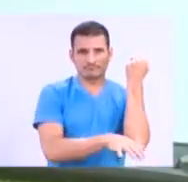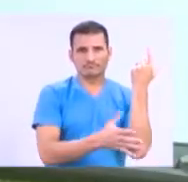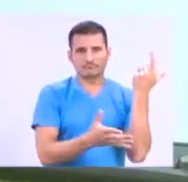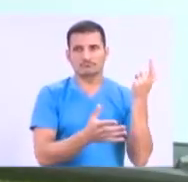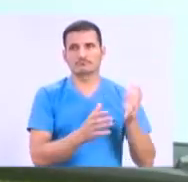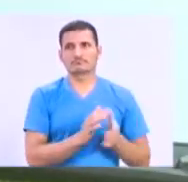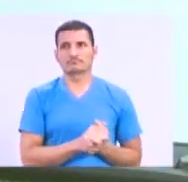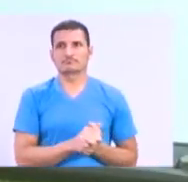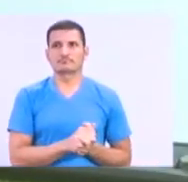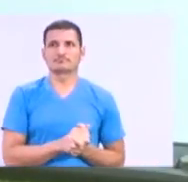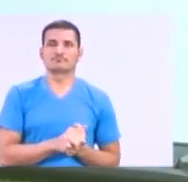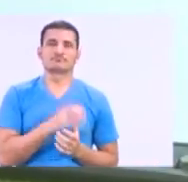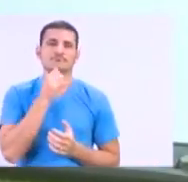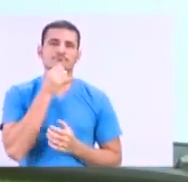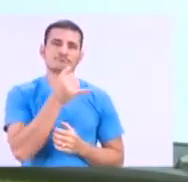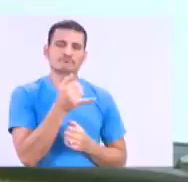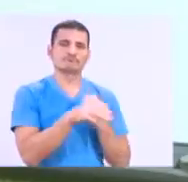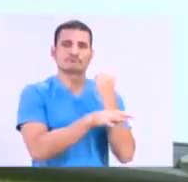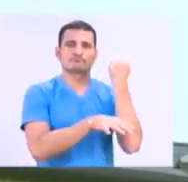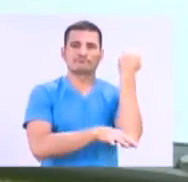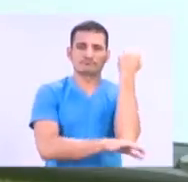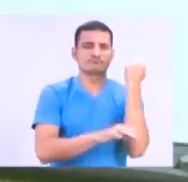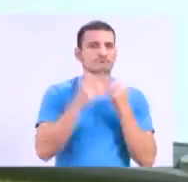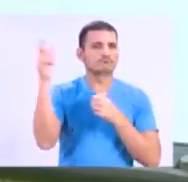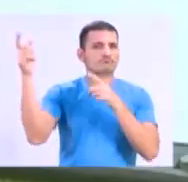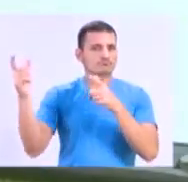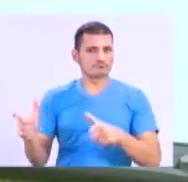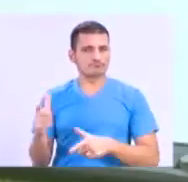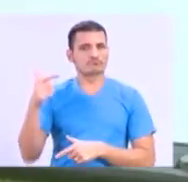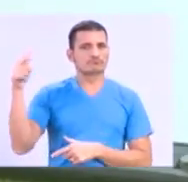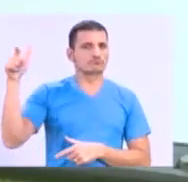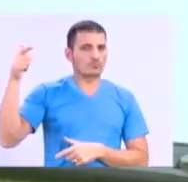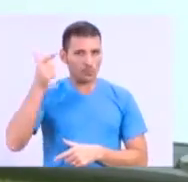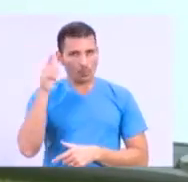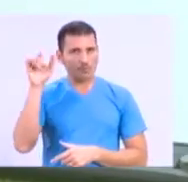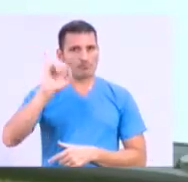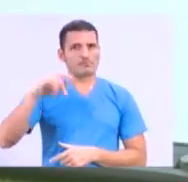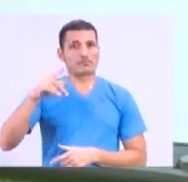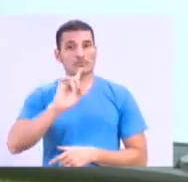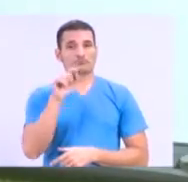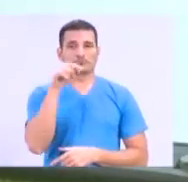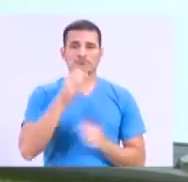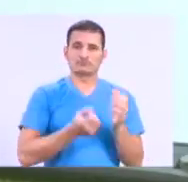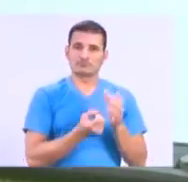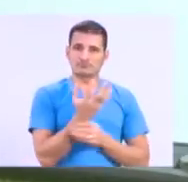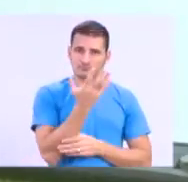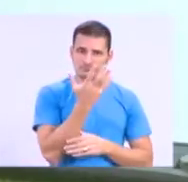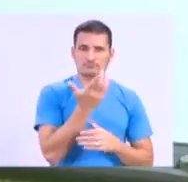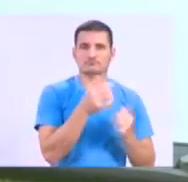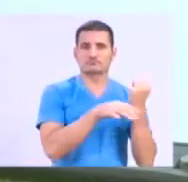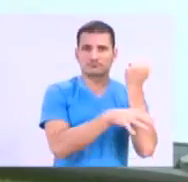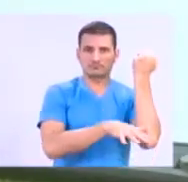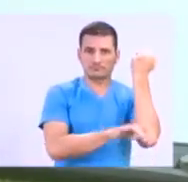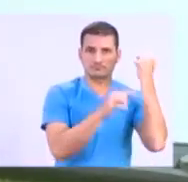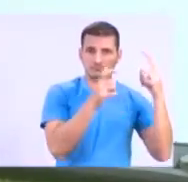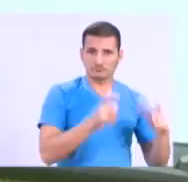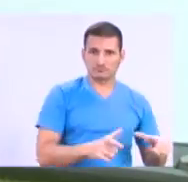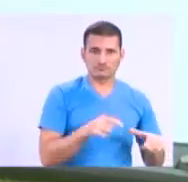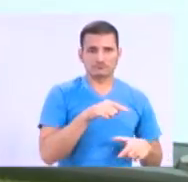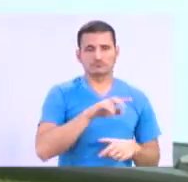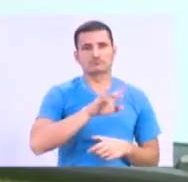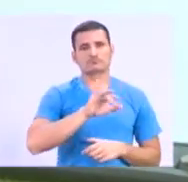funcionando em outro local, com outro IP, você vai criar um servidor local. E esse servidor local, ele vai